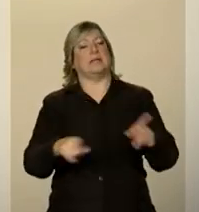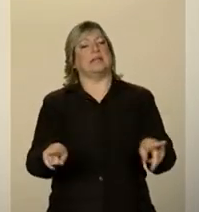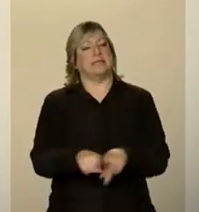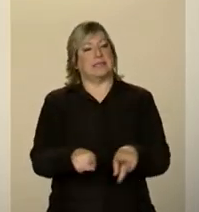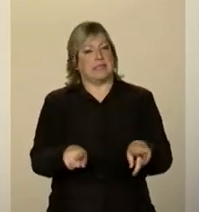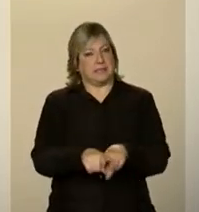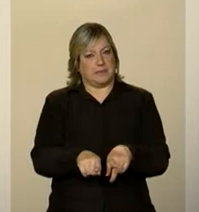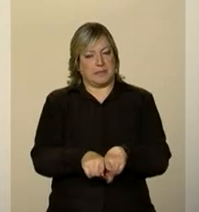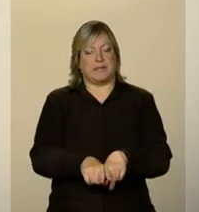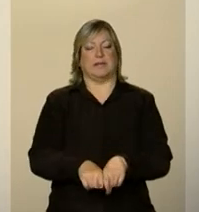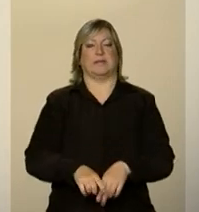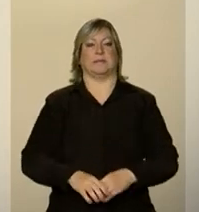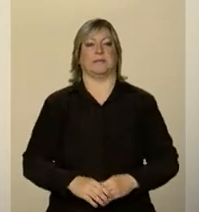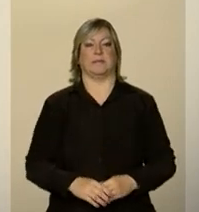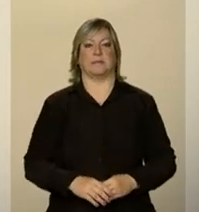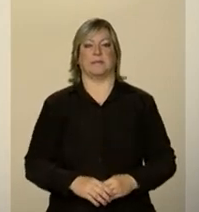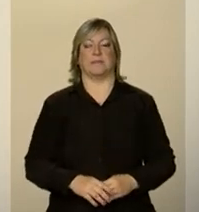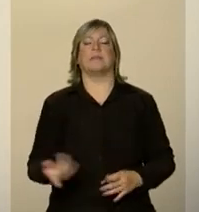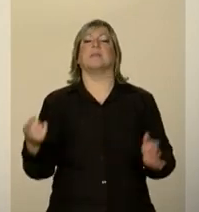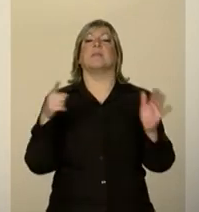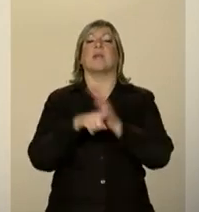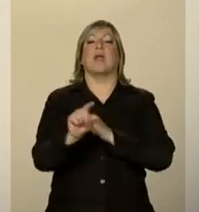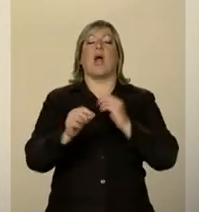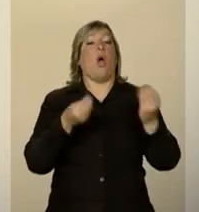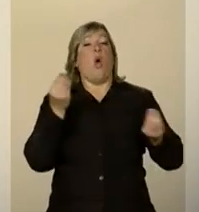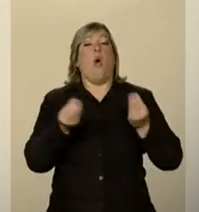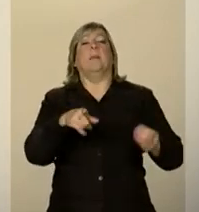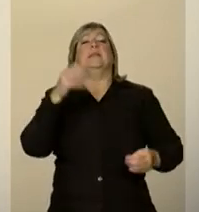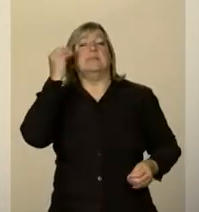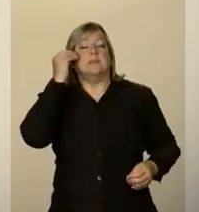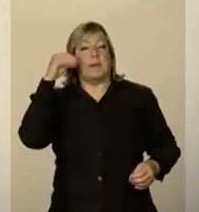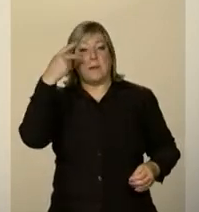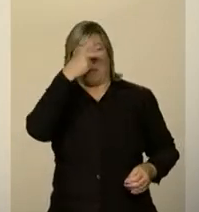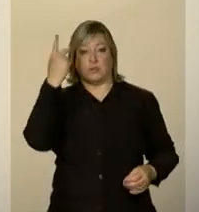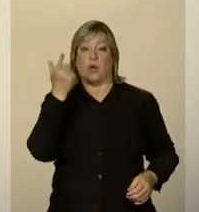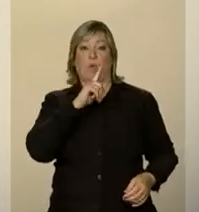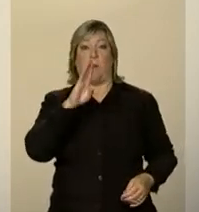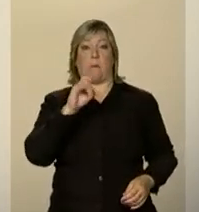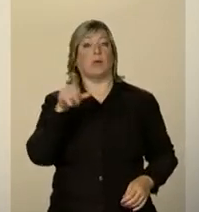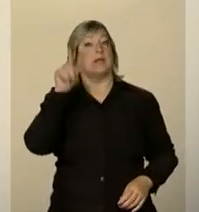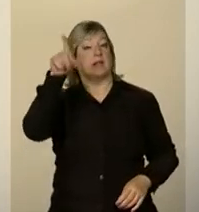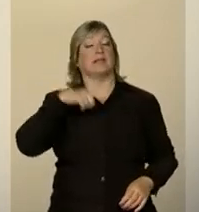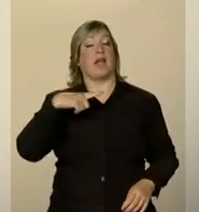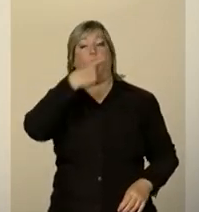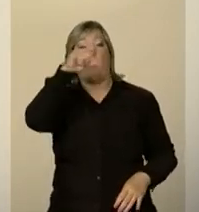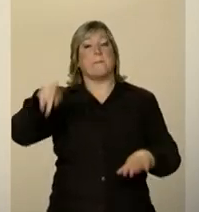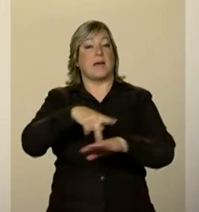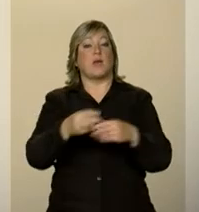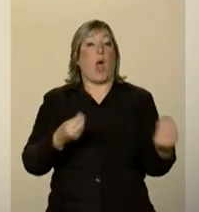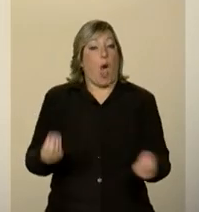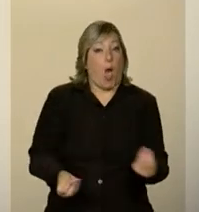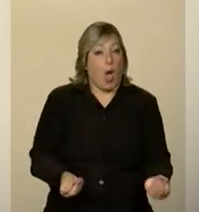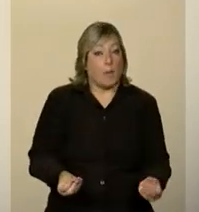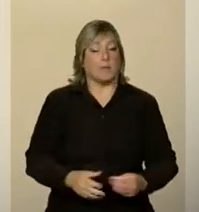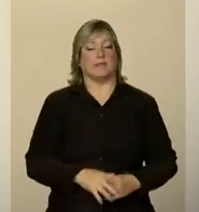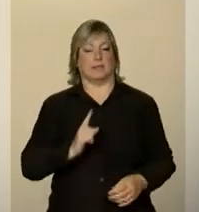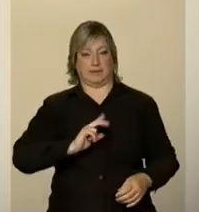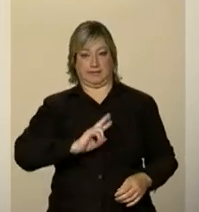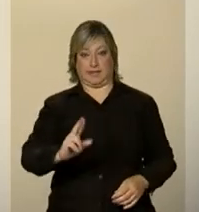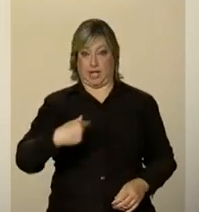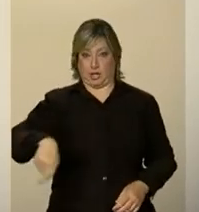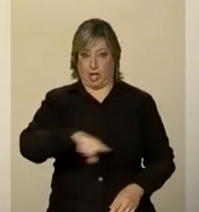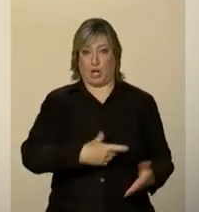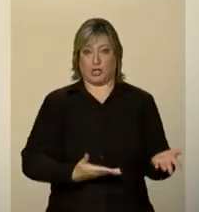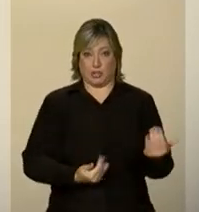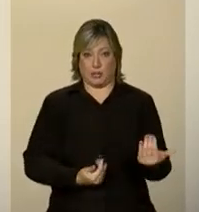em igualdade de condições E como está sendo a experiência dos bolsistas do Ciência sem Fronteiras presidenta olha Luciano os